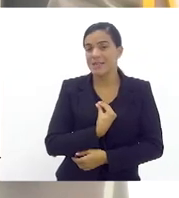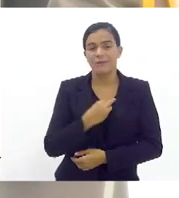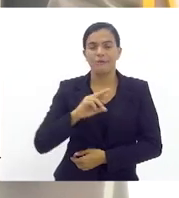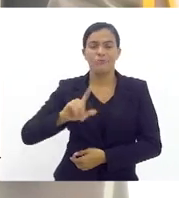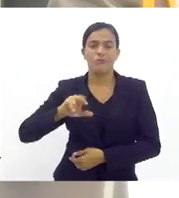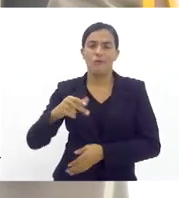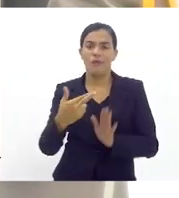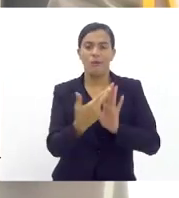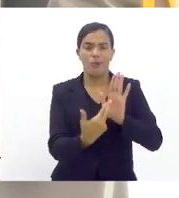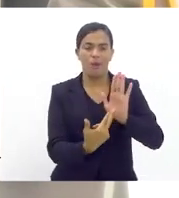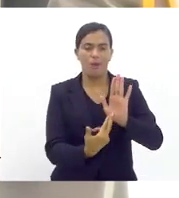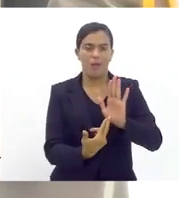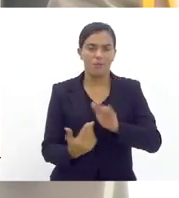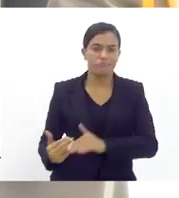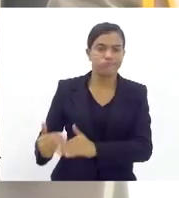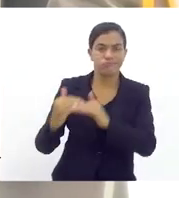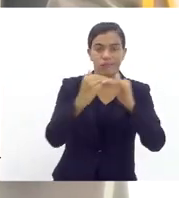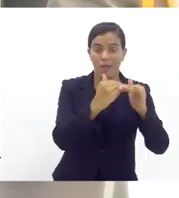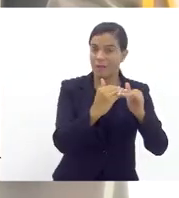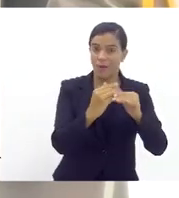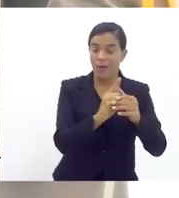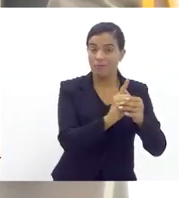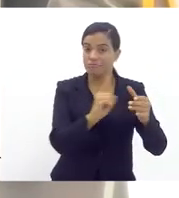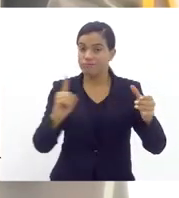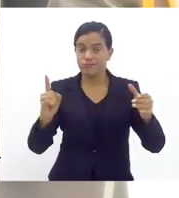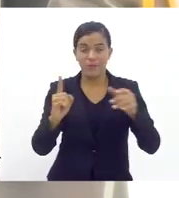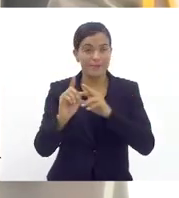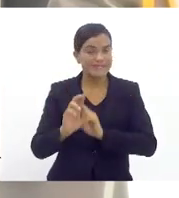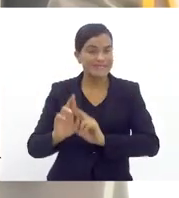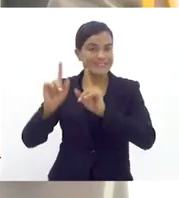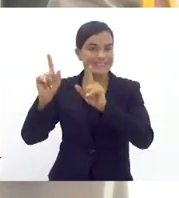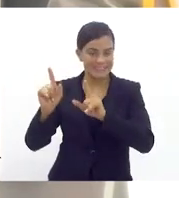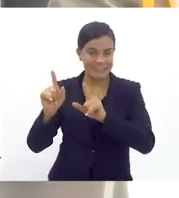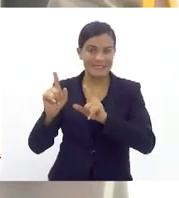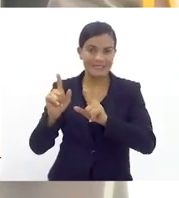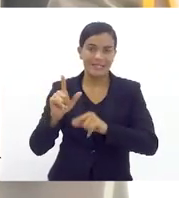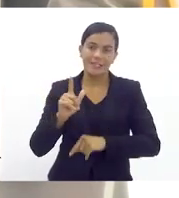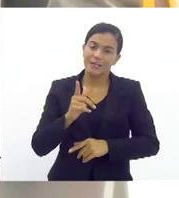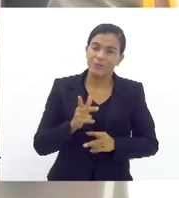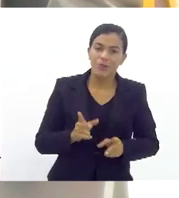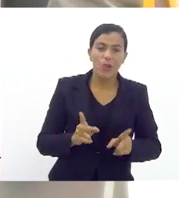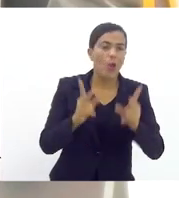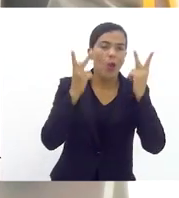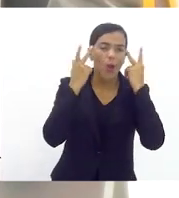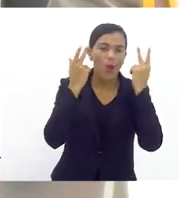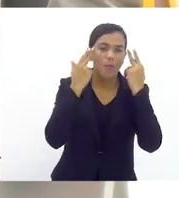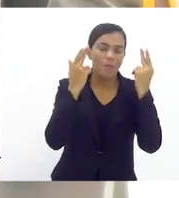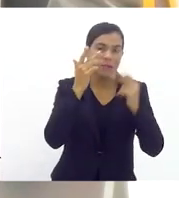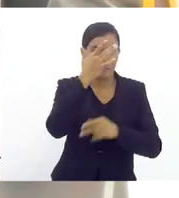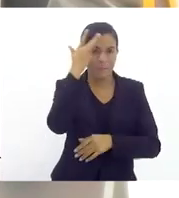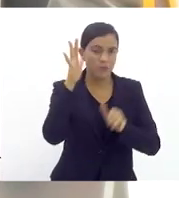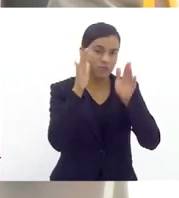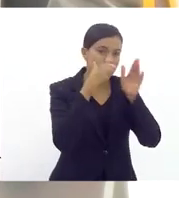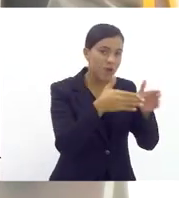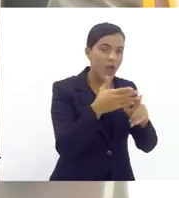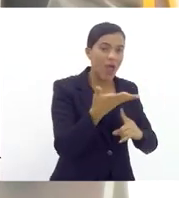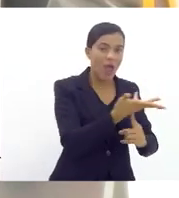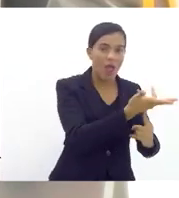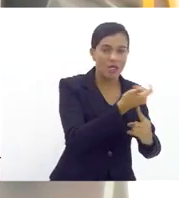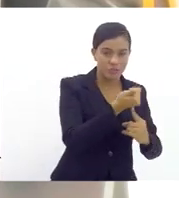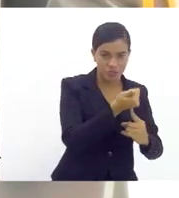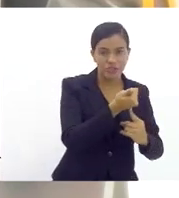uma regra, pelo contrário, é uma exceção. Geralmente temos muita gente voltada para a área